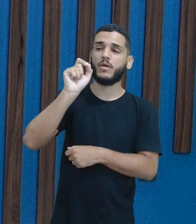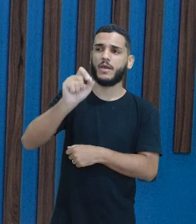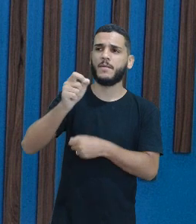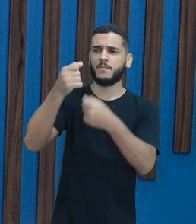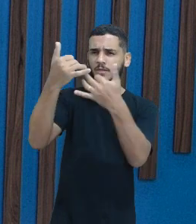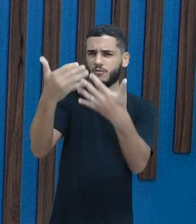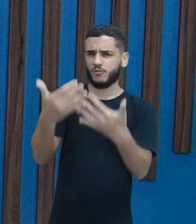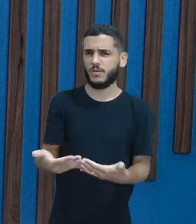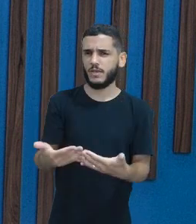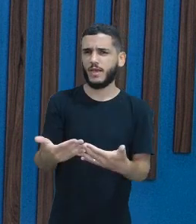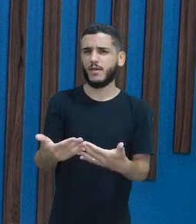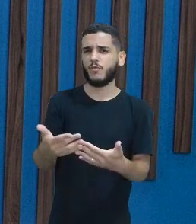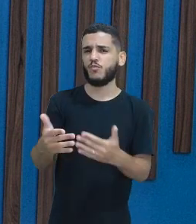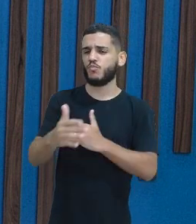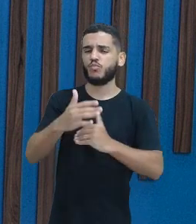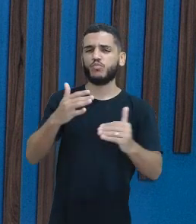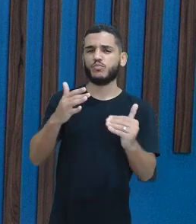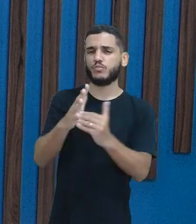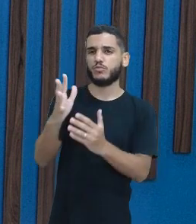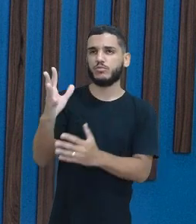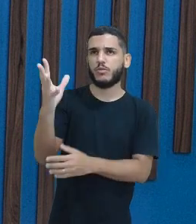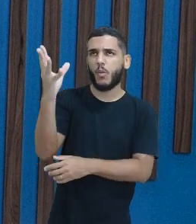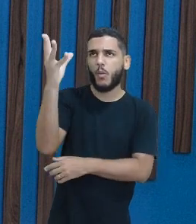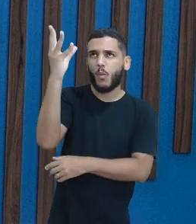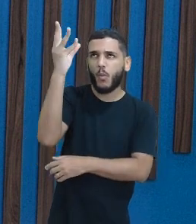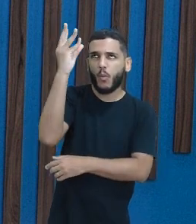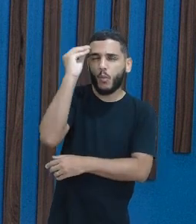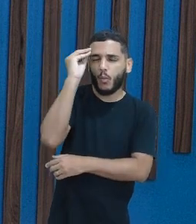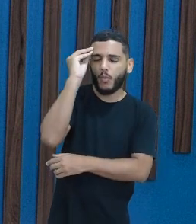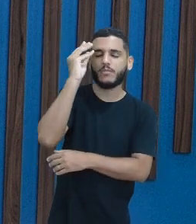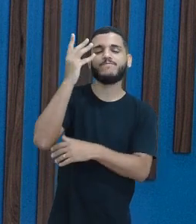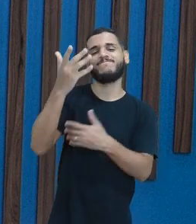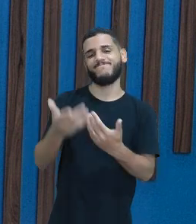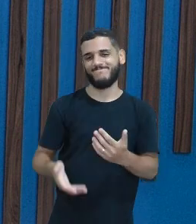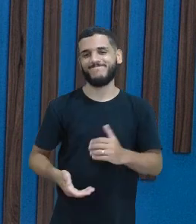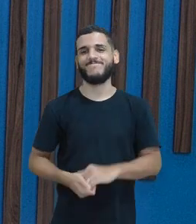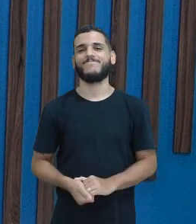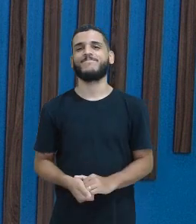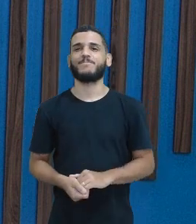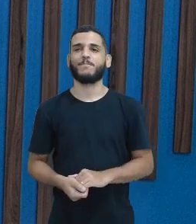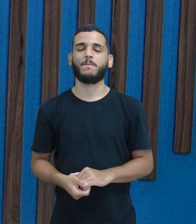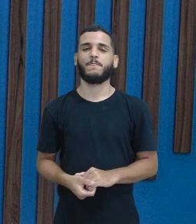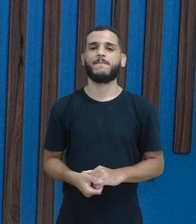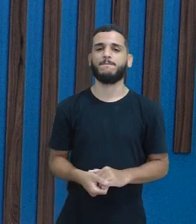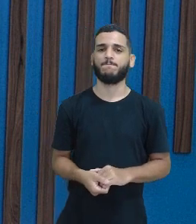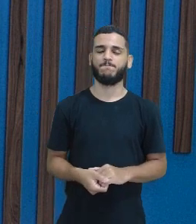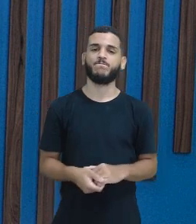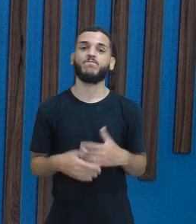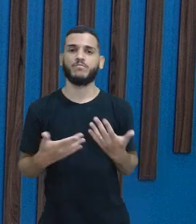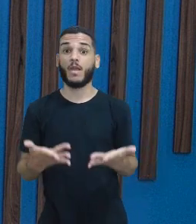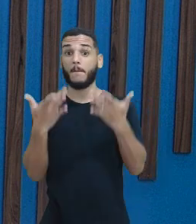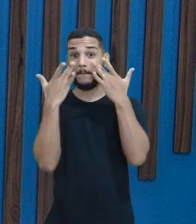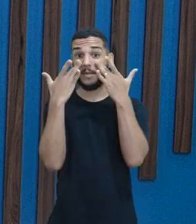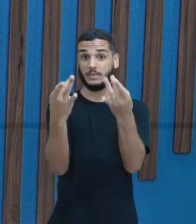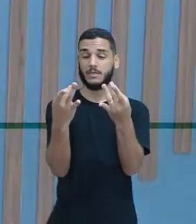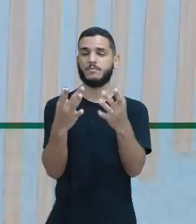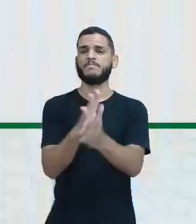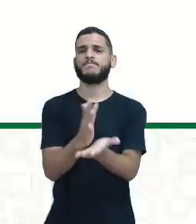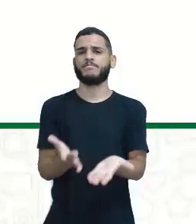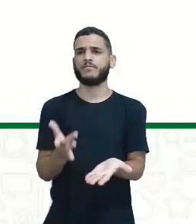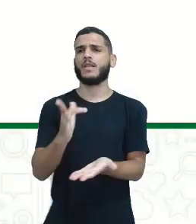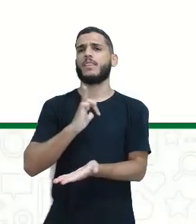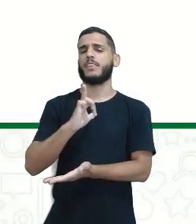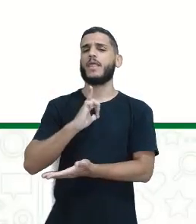de carreirinha aquela contação a que está se propondo. Presta atenção, eles têm